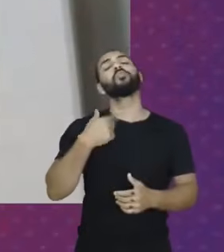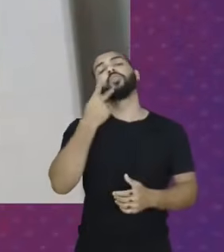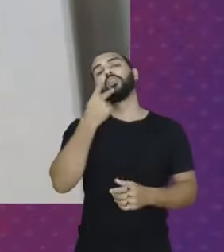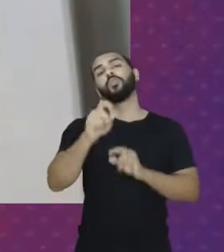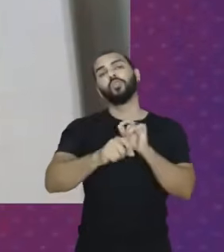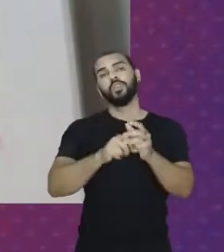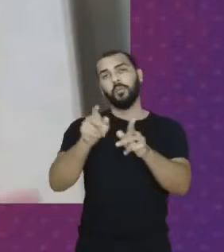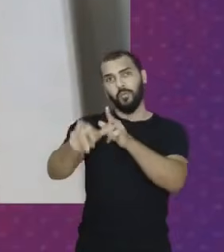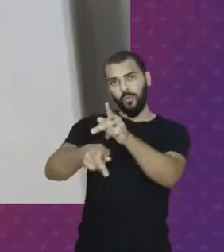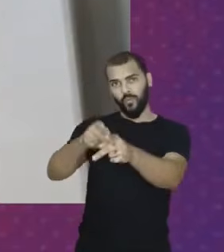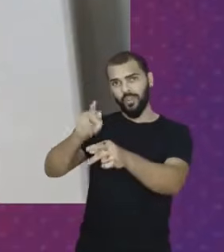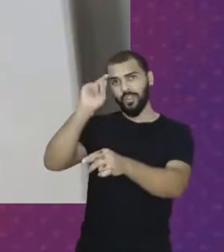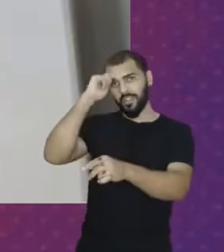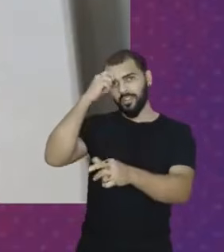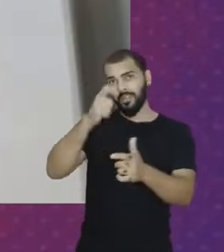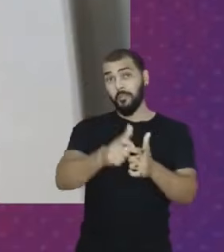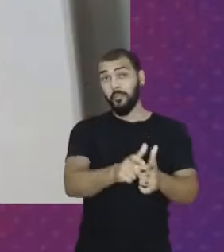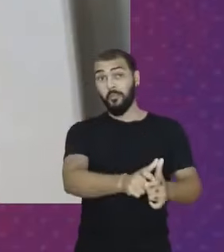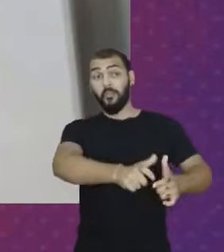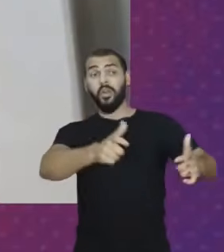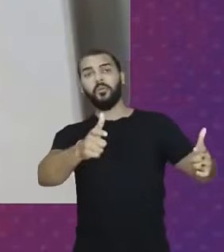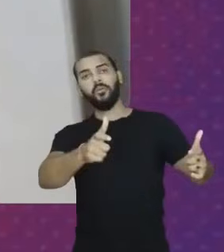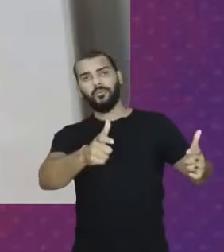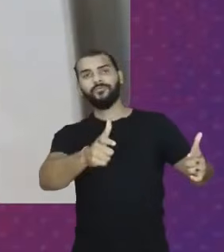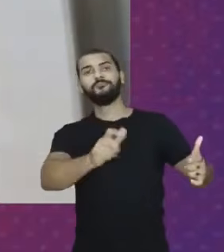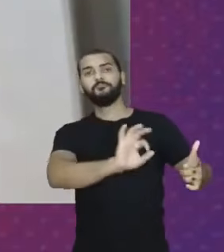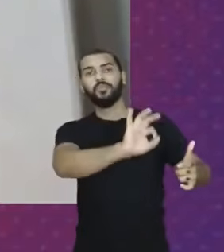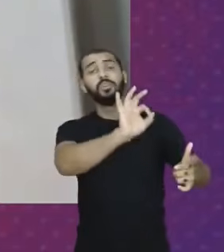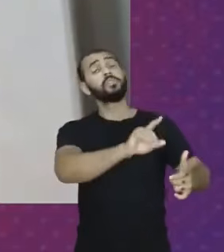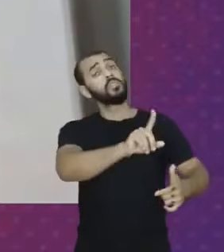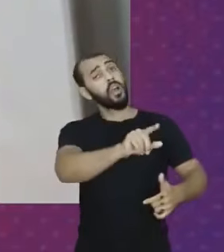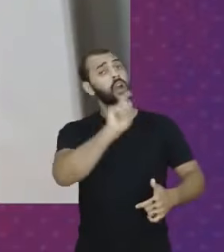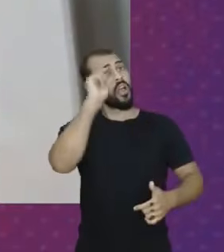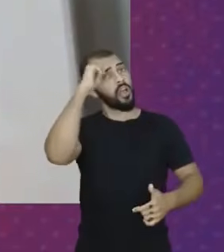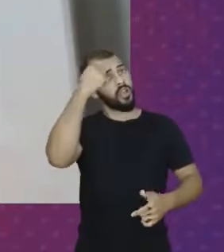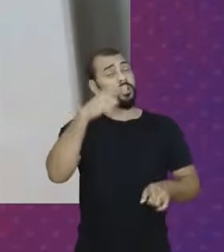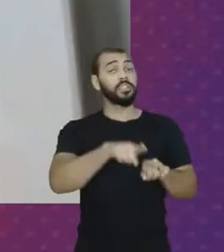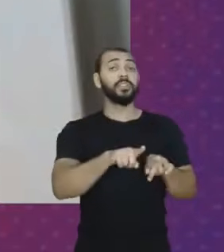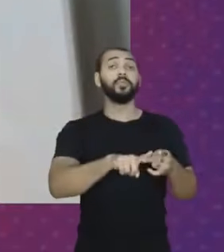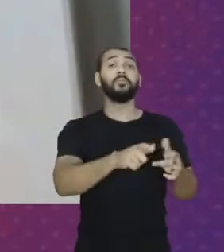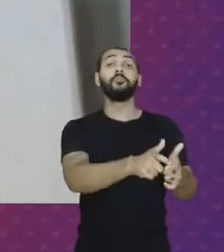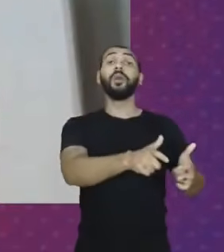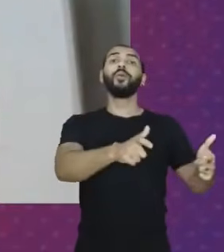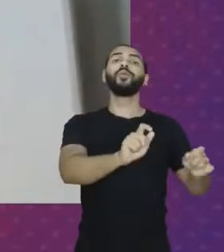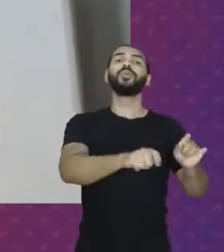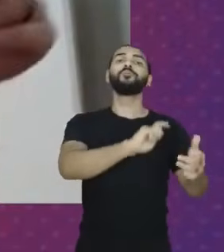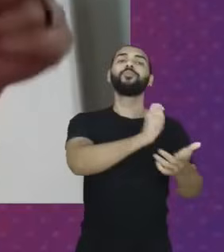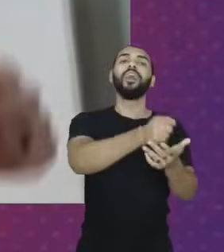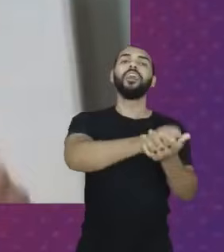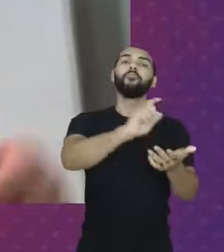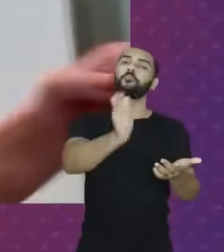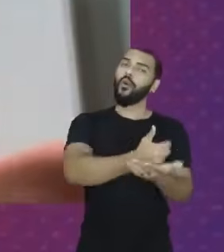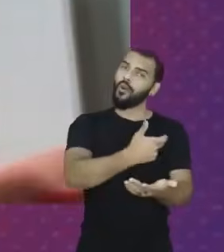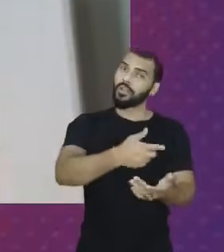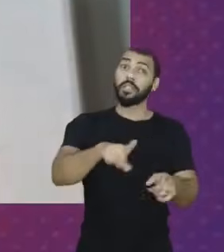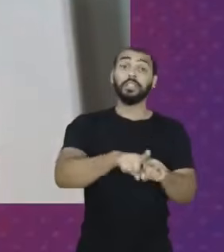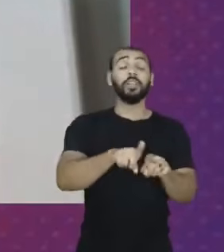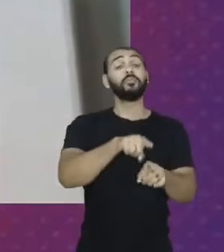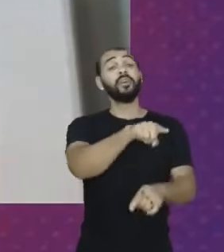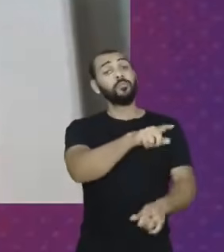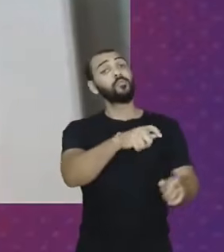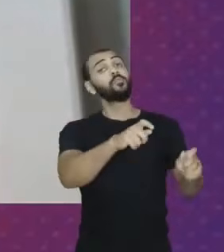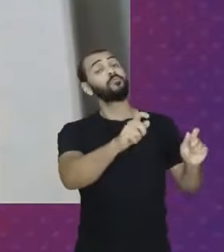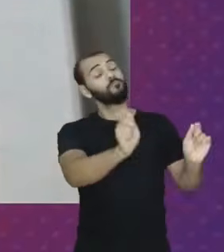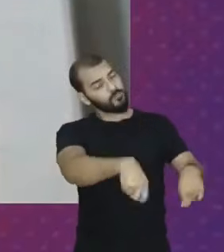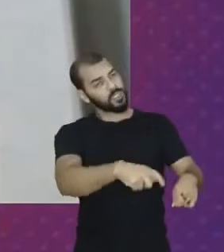a população, a maior parte dela é a população negra, é também a maior parte da população que paga impostos, e é a população que precisa estar